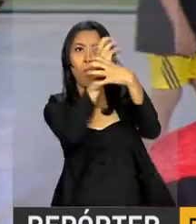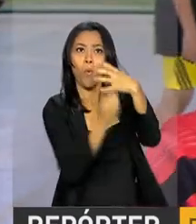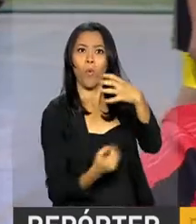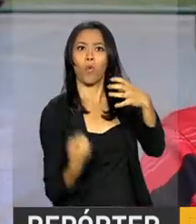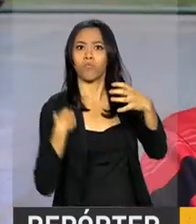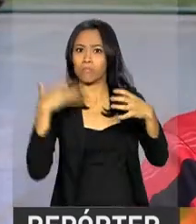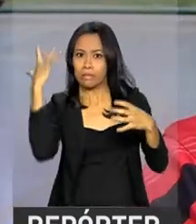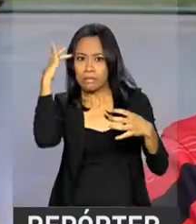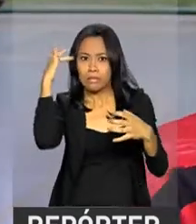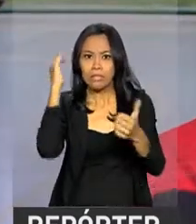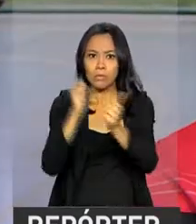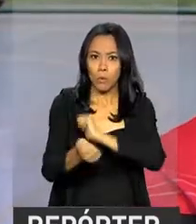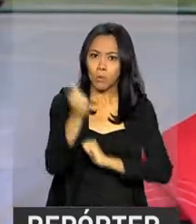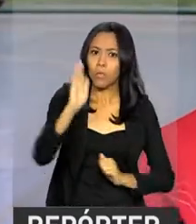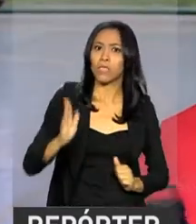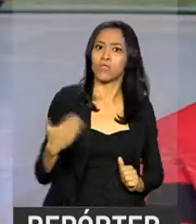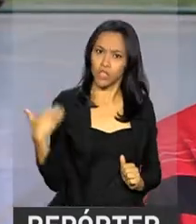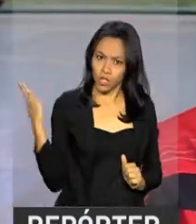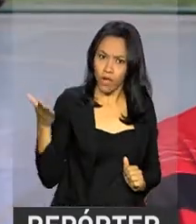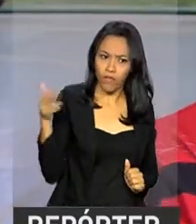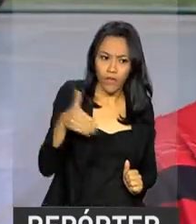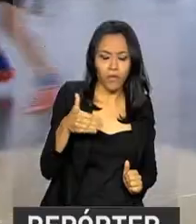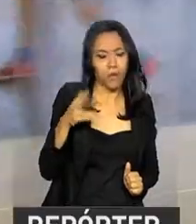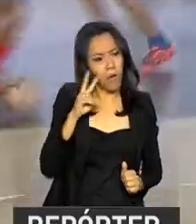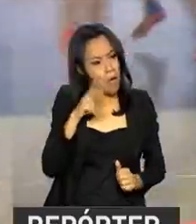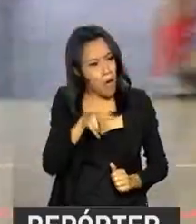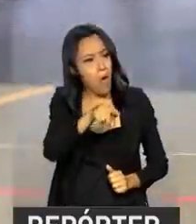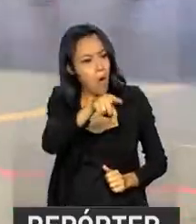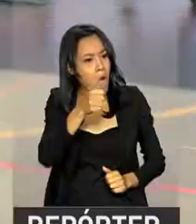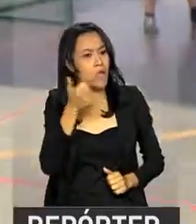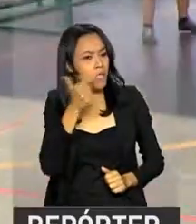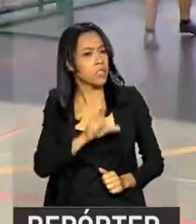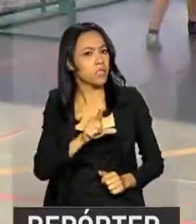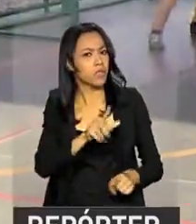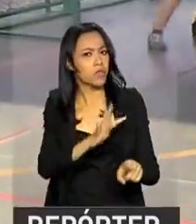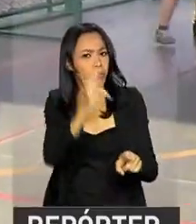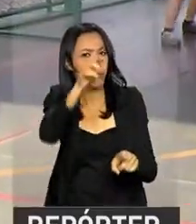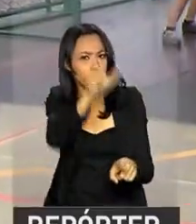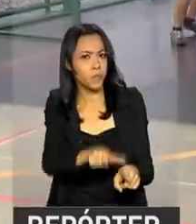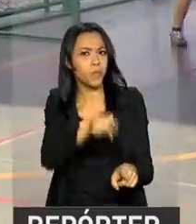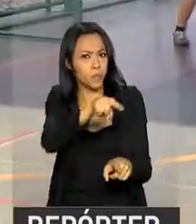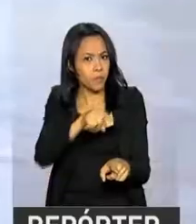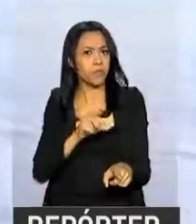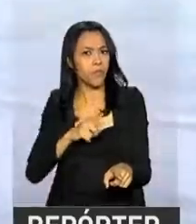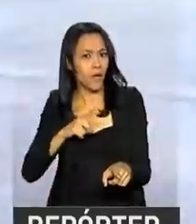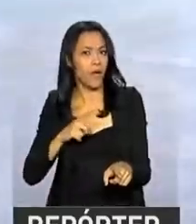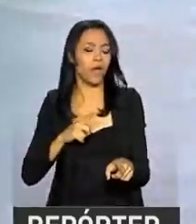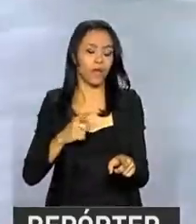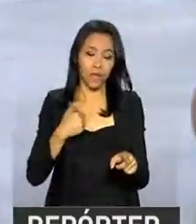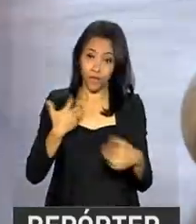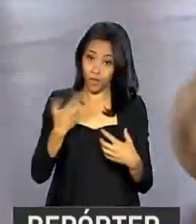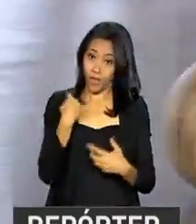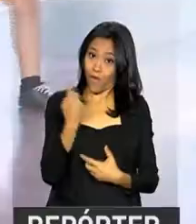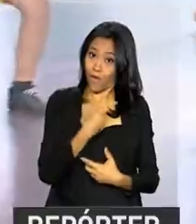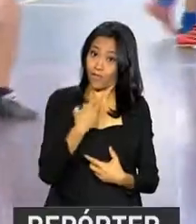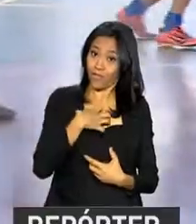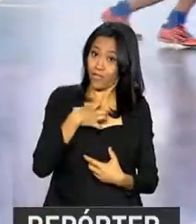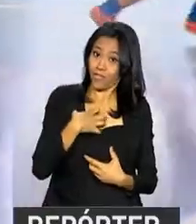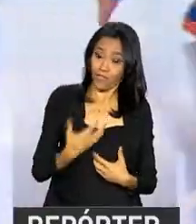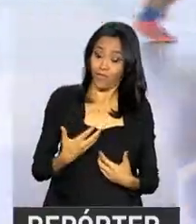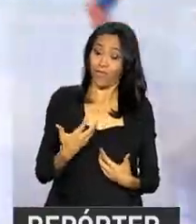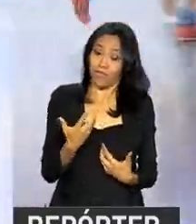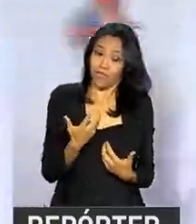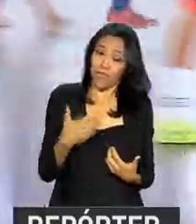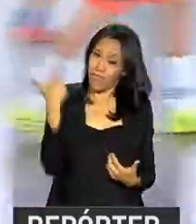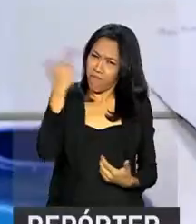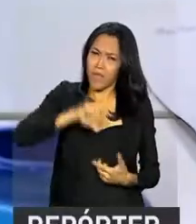assim. Aí olha pra gente assim, joga e fala, isso daí pode ter algum futuro, mas sim, a gente fica bem, quer fazer muito mais